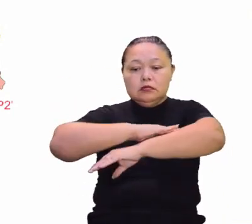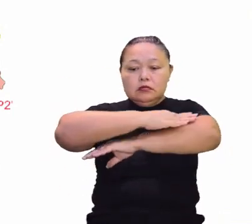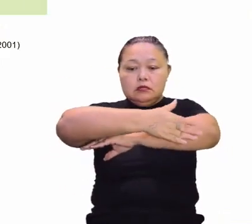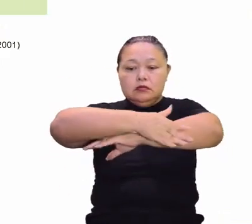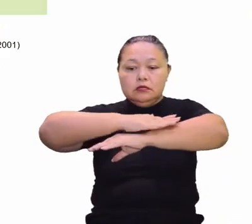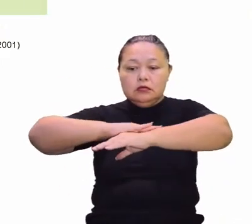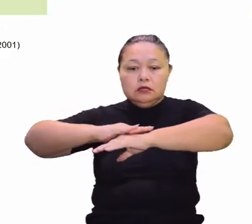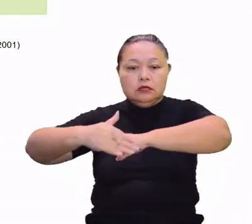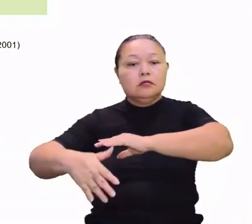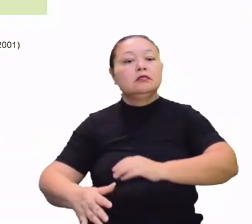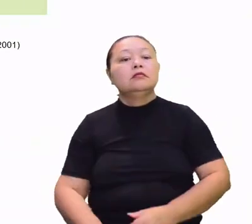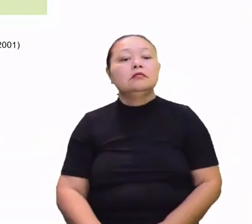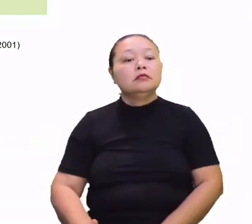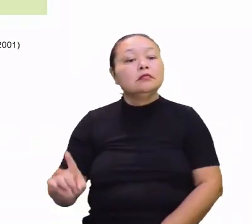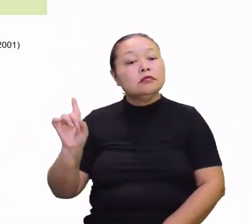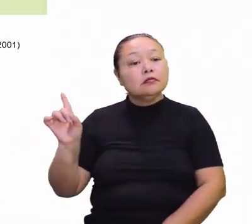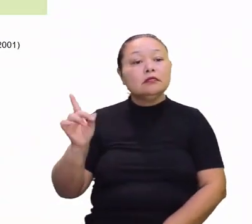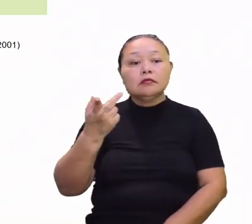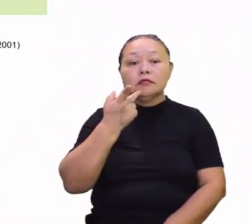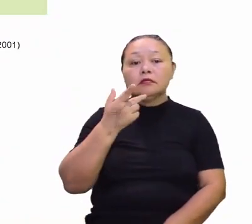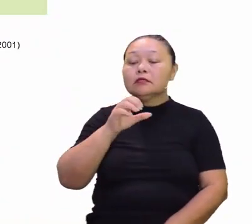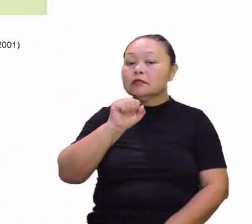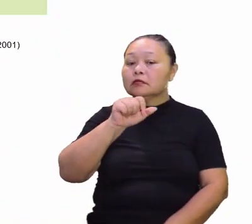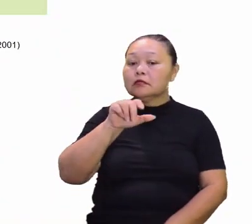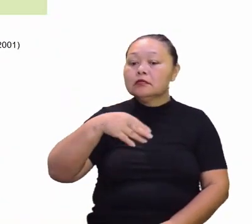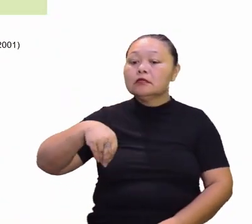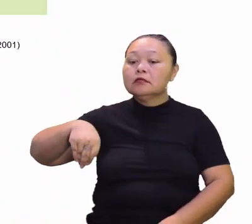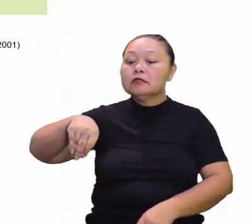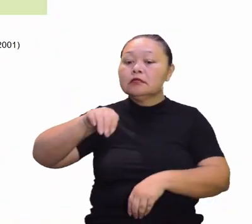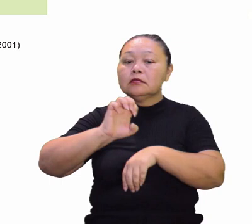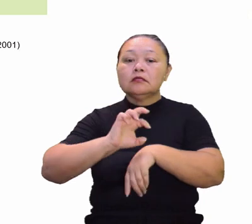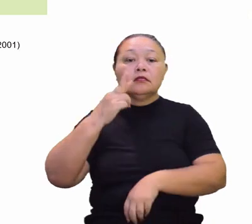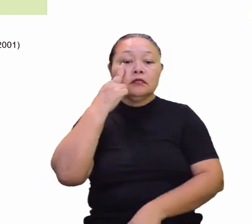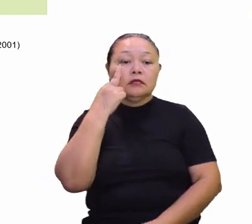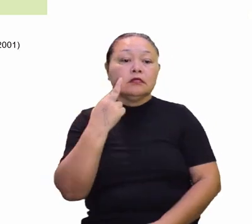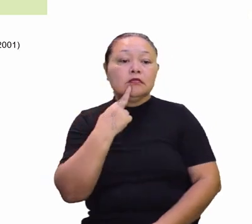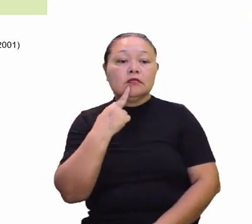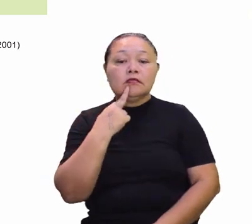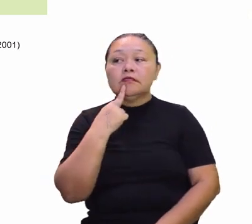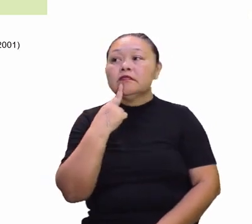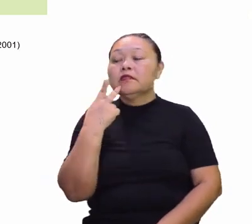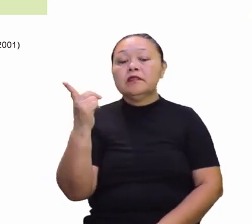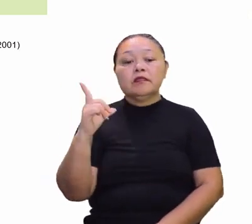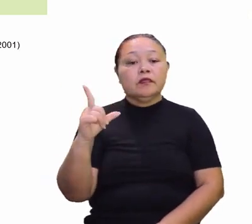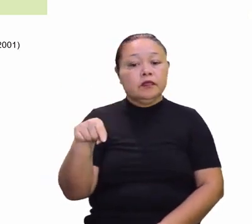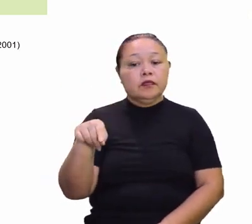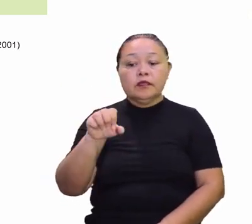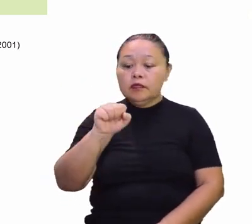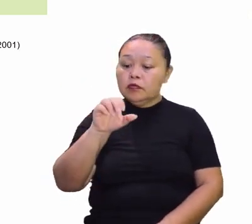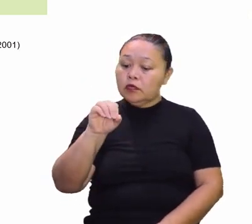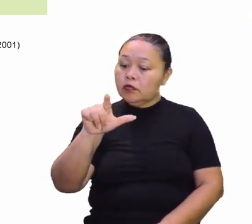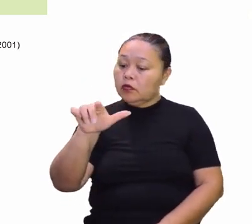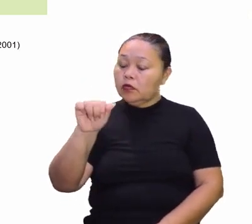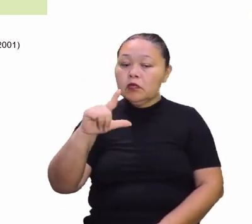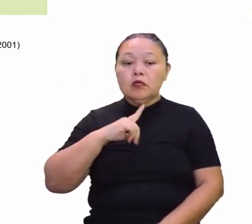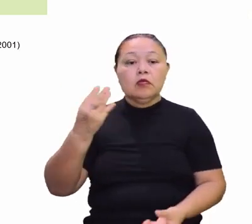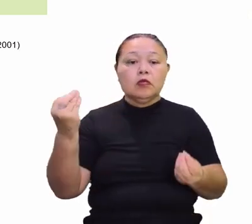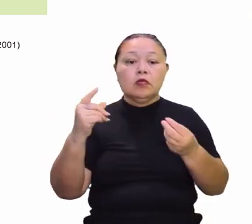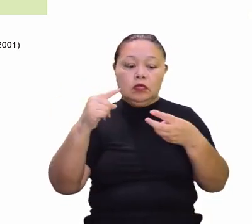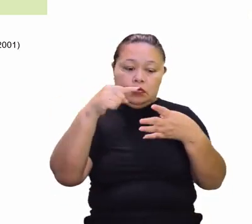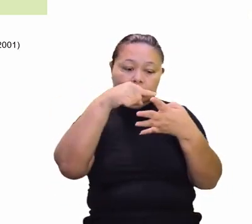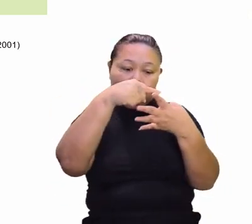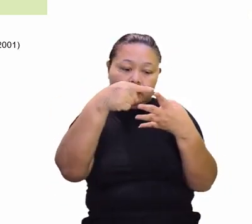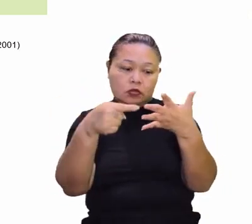relevo. Então, vamos falar um pouco sobre solos em Rondônia. Então, o solo é formado por